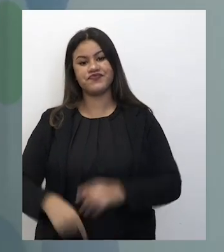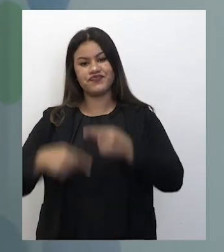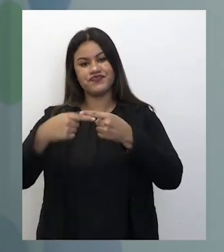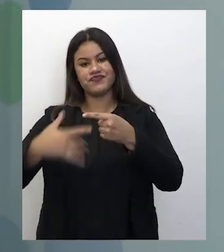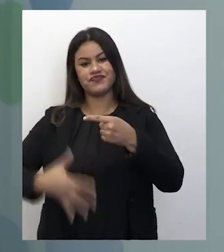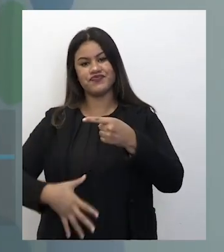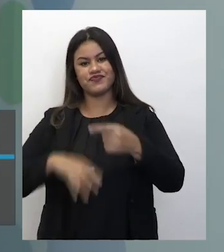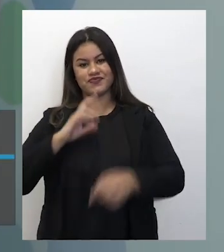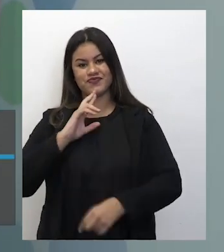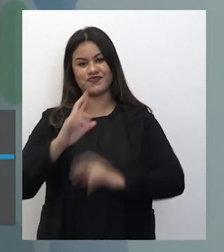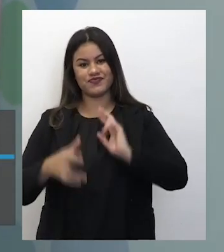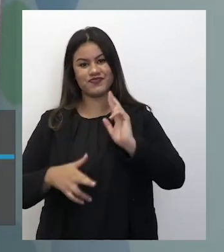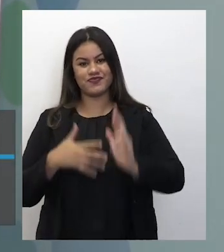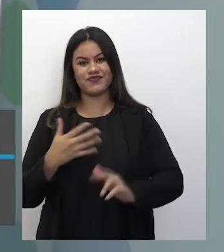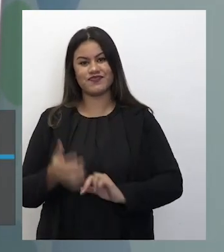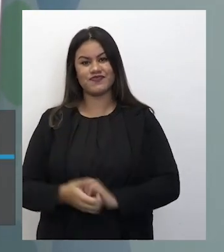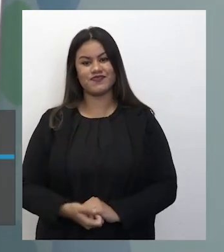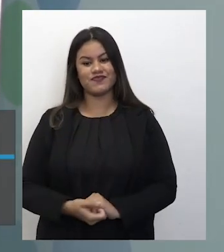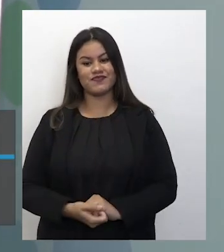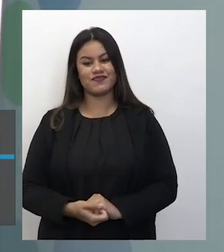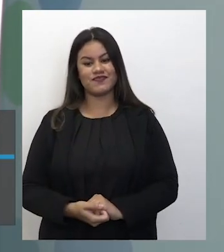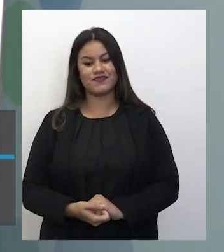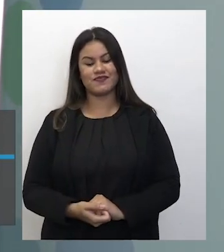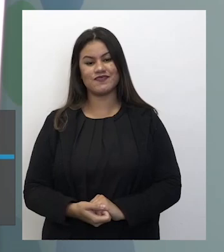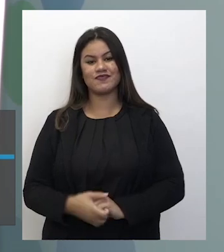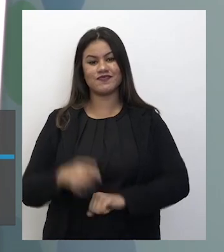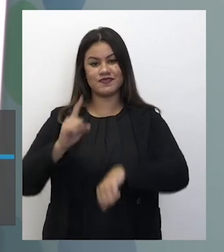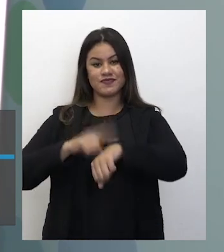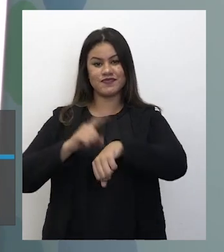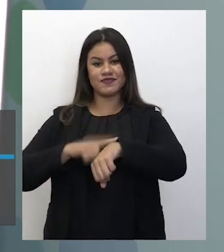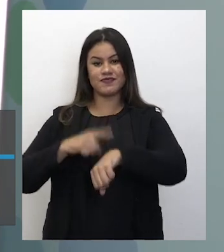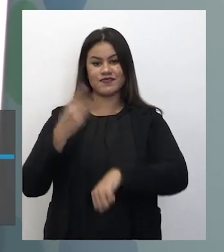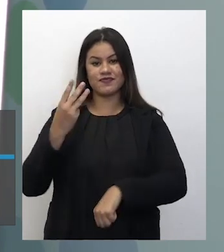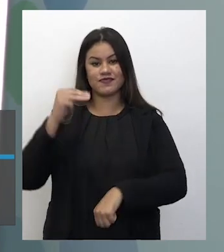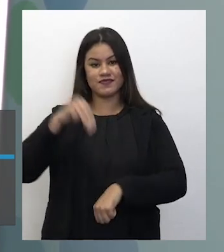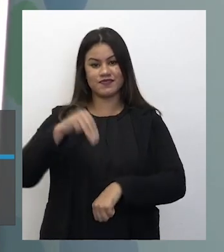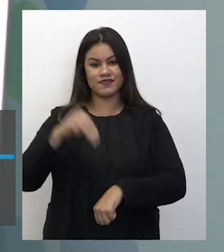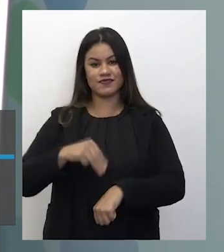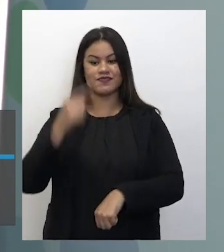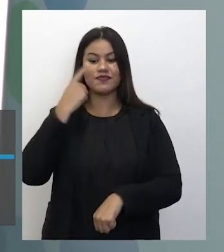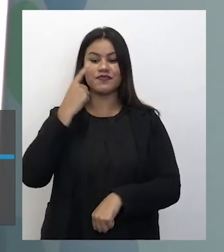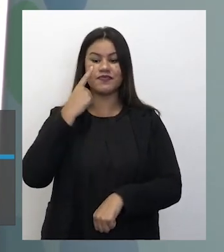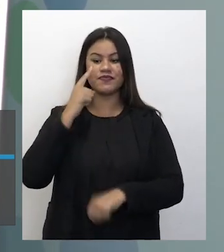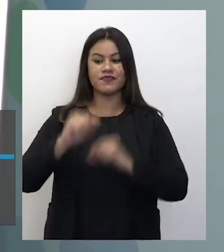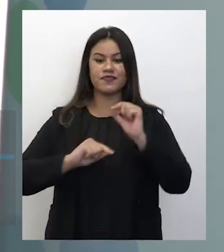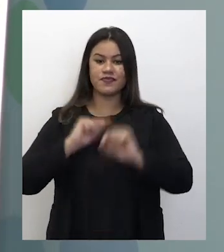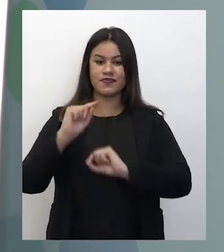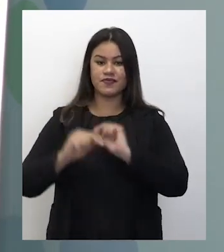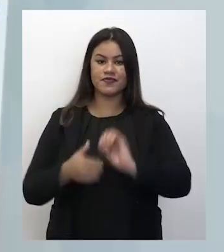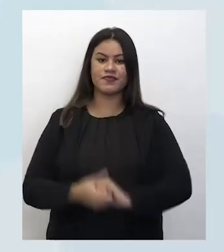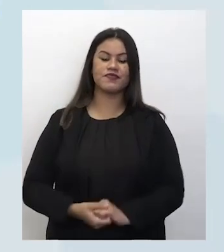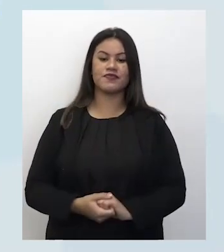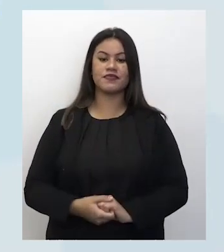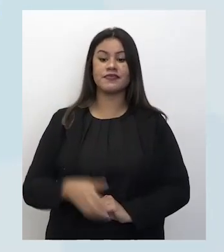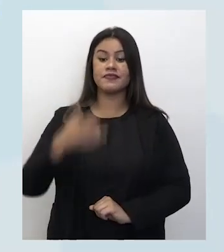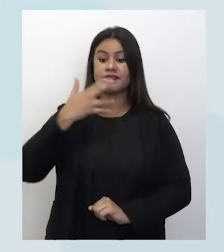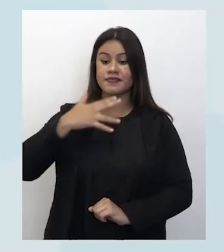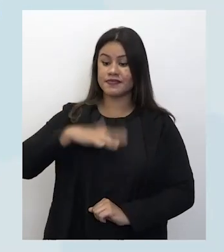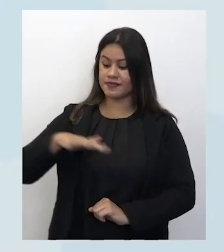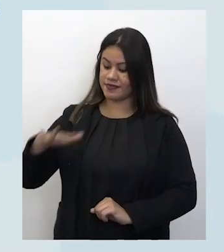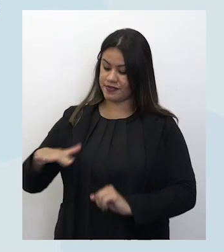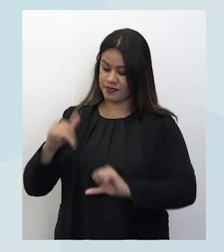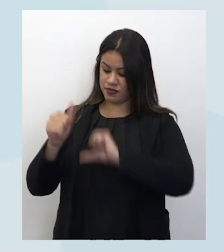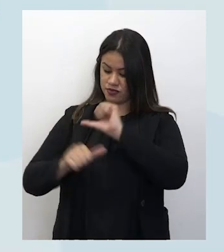chat, tá ok? Eu vou dar 3 minutos para você tentar ver aí o seguinte, se essa criança foi trocada